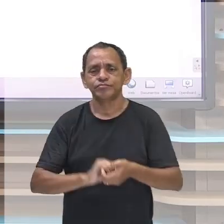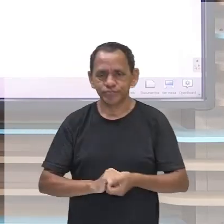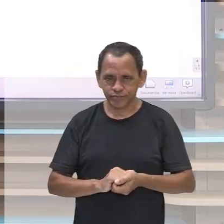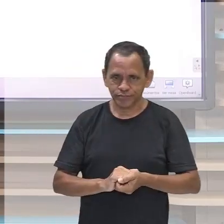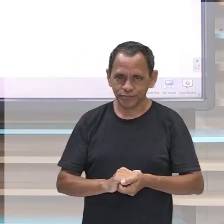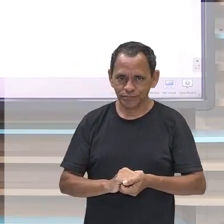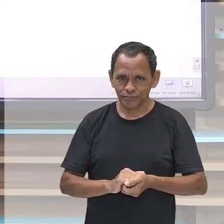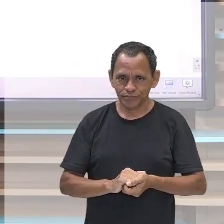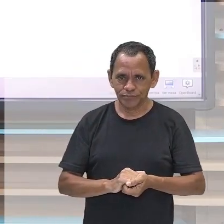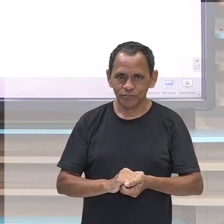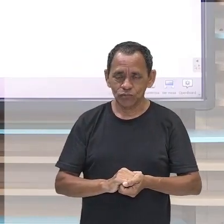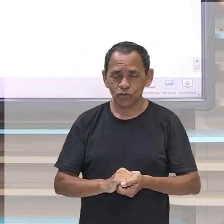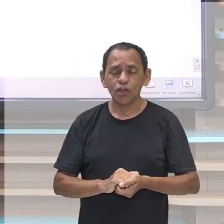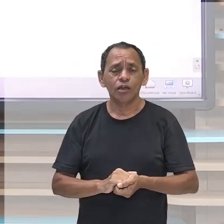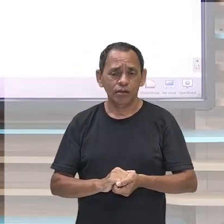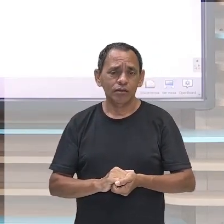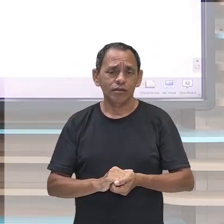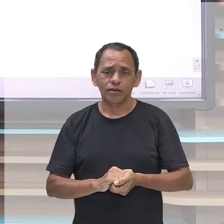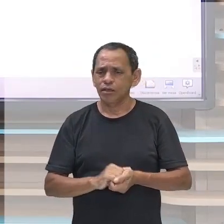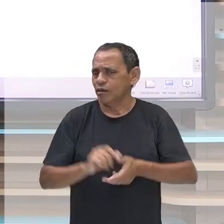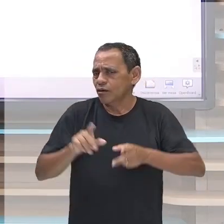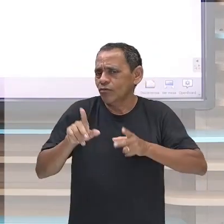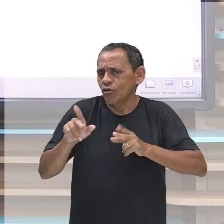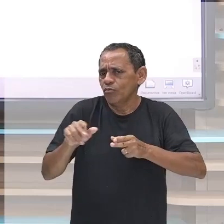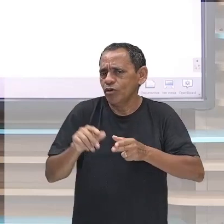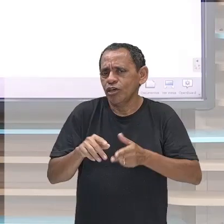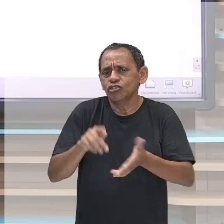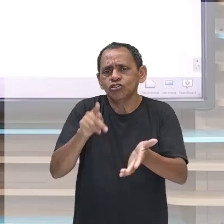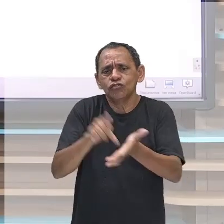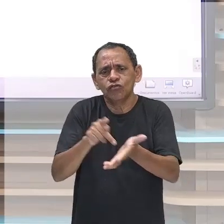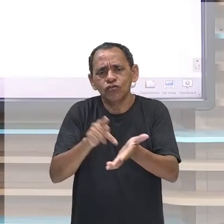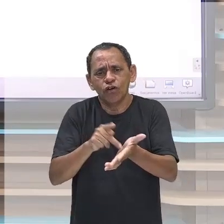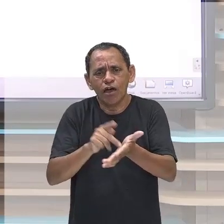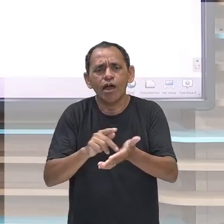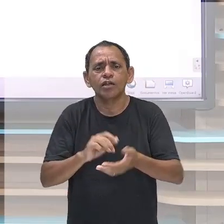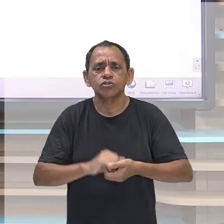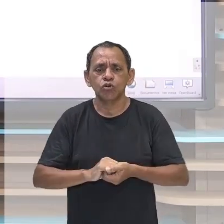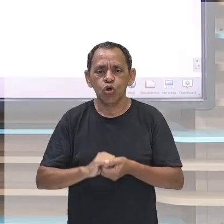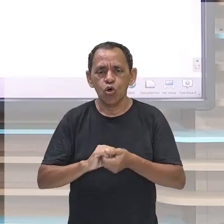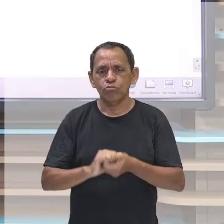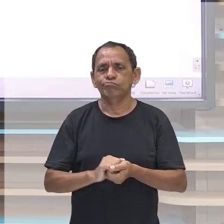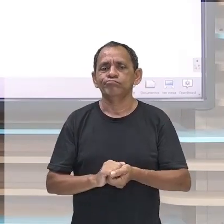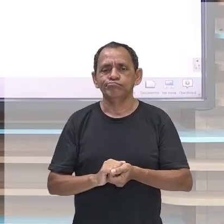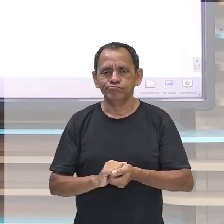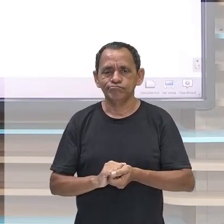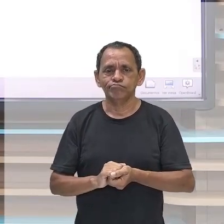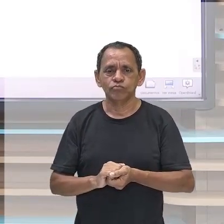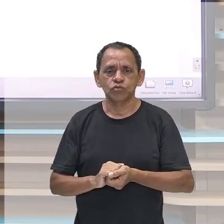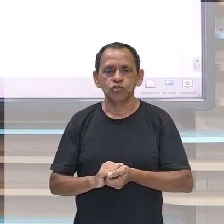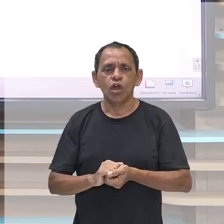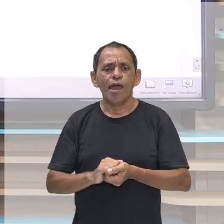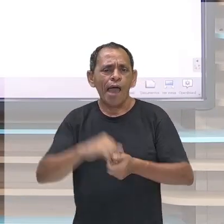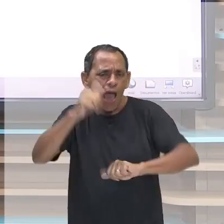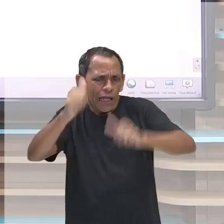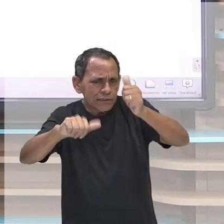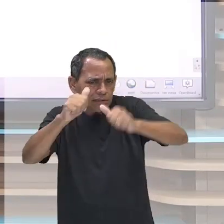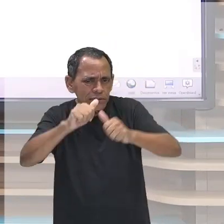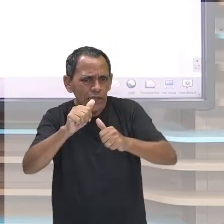fotográfica. O mesmo acontece com o sensoriamento remoto, que faz o imageamento de determinada